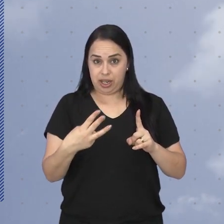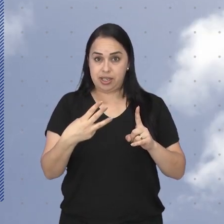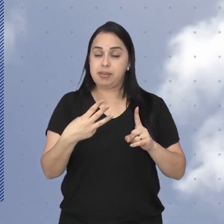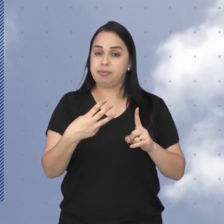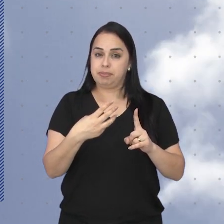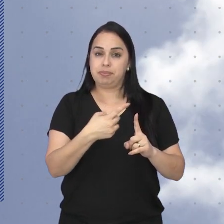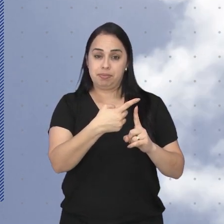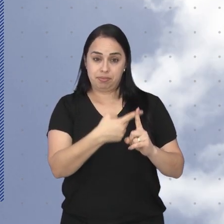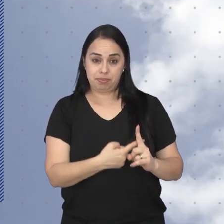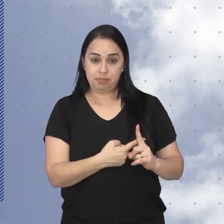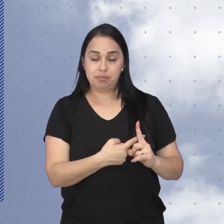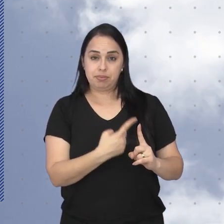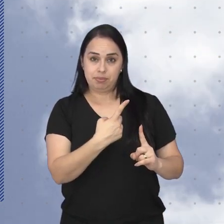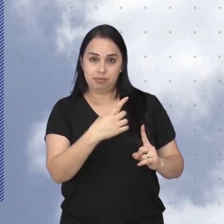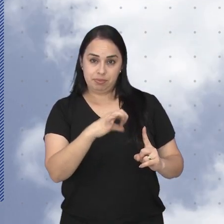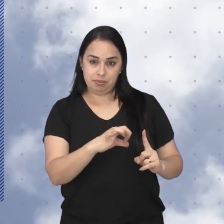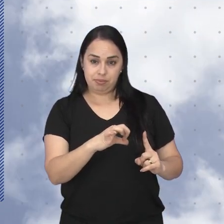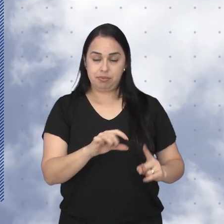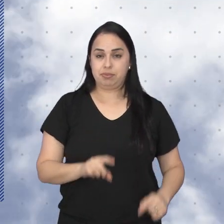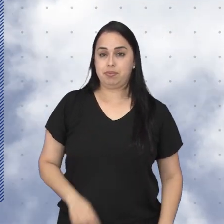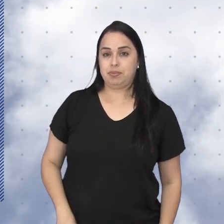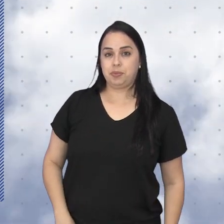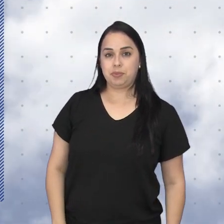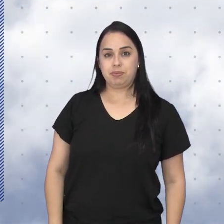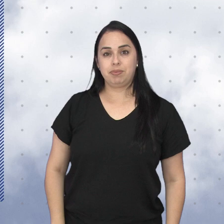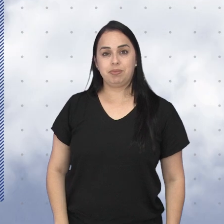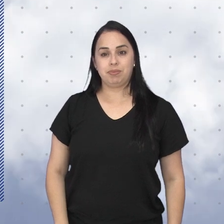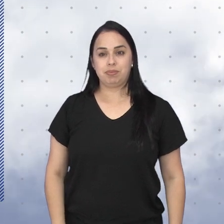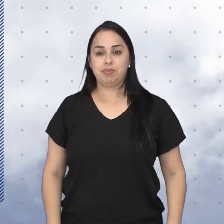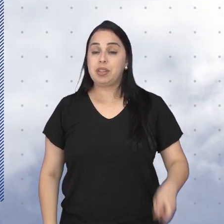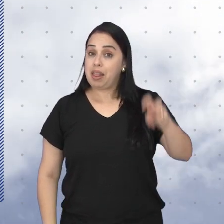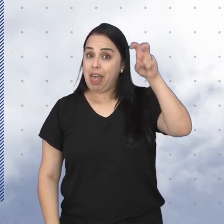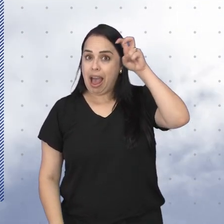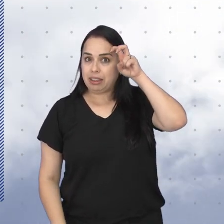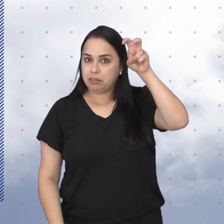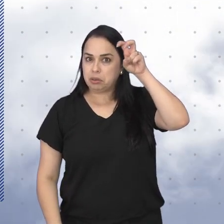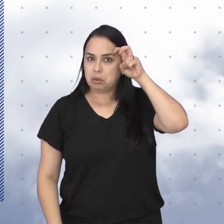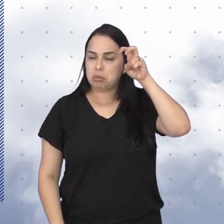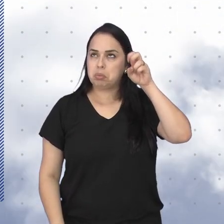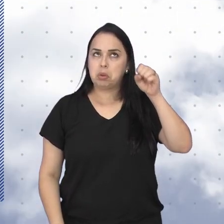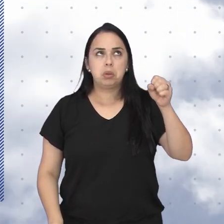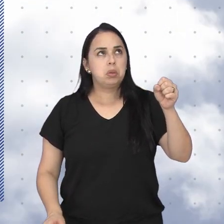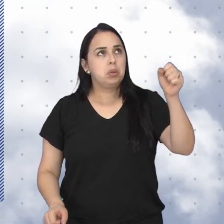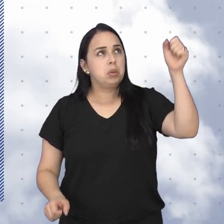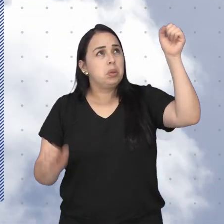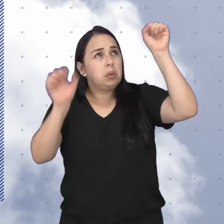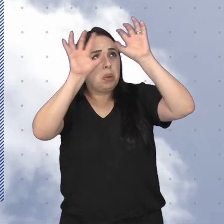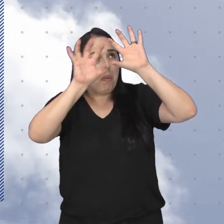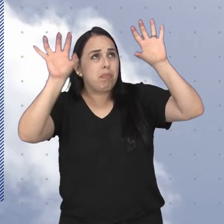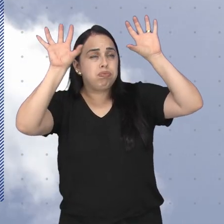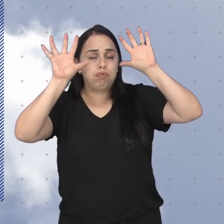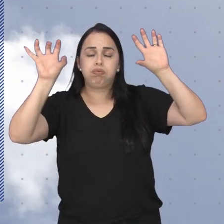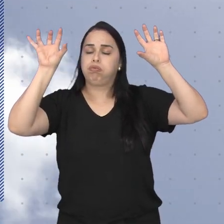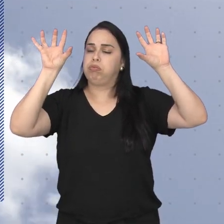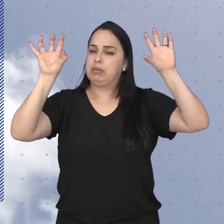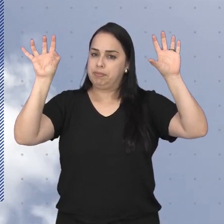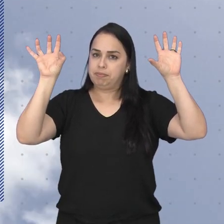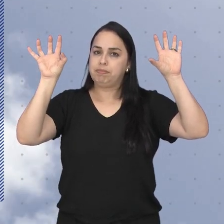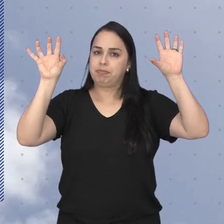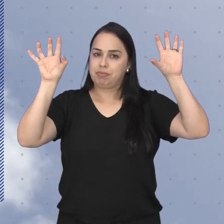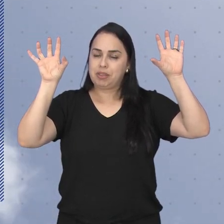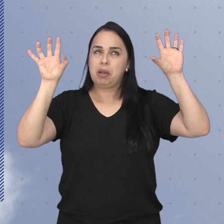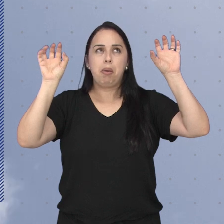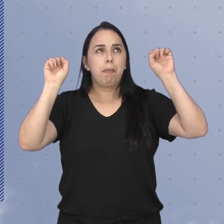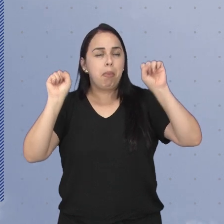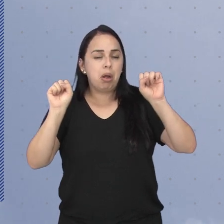hoje é de 23 graus e a mínima de 19 na quinta-feira o dia também permanece nublado a maior parte do